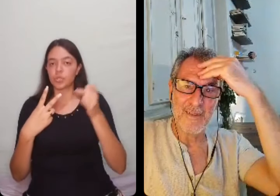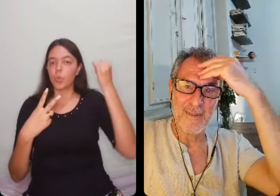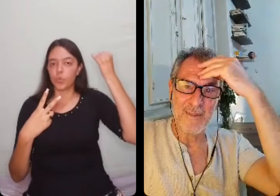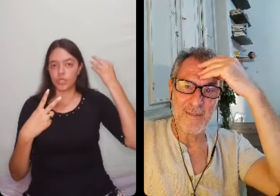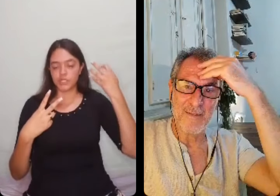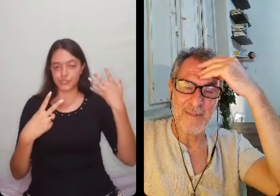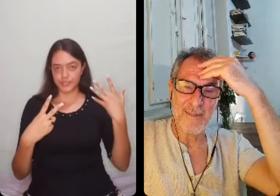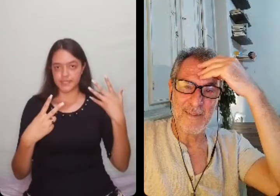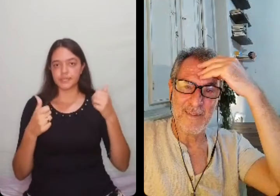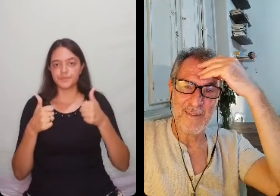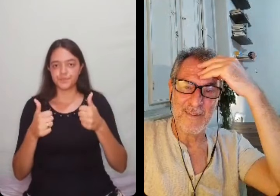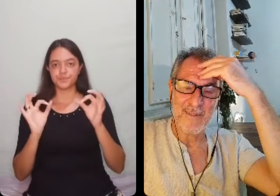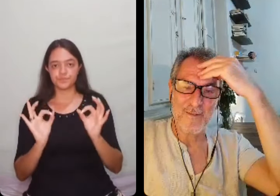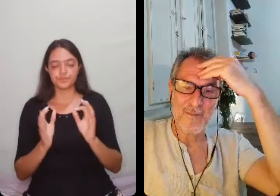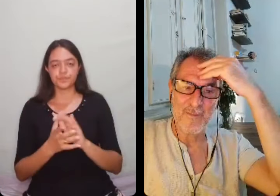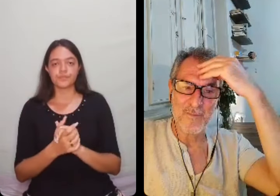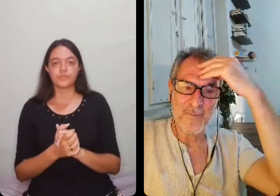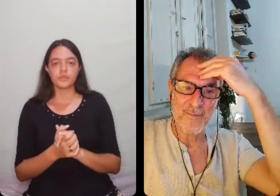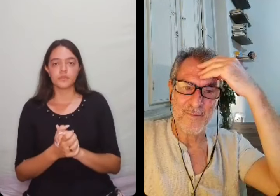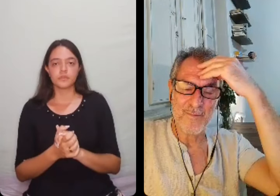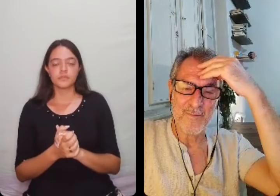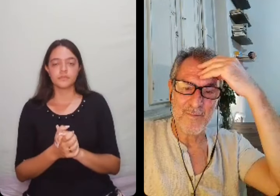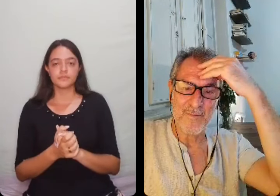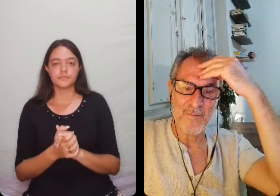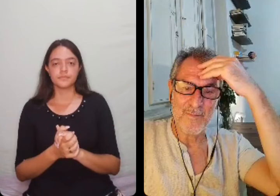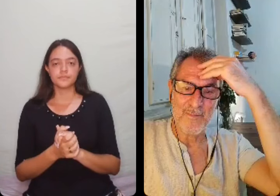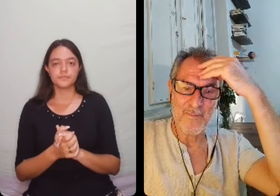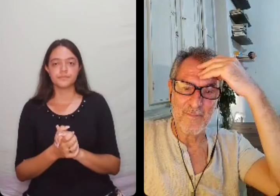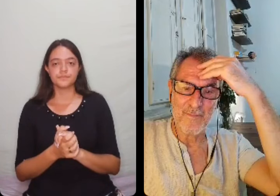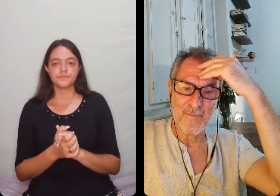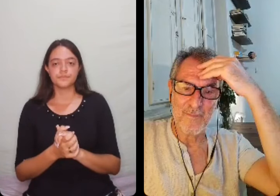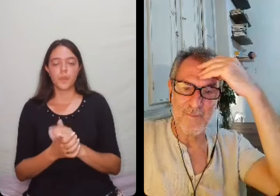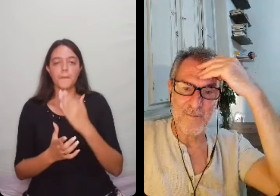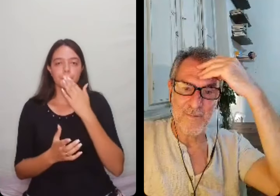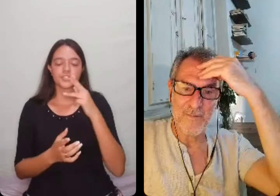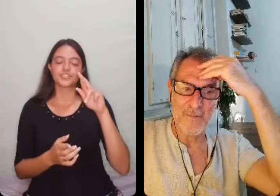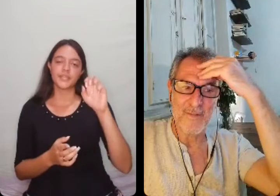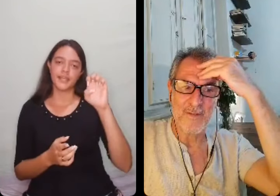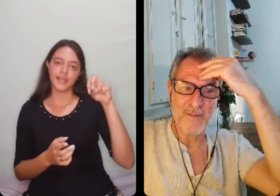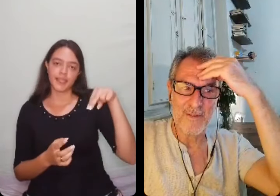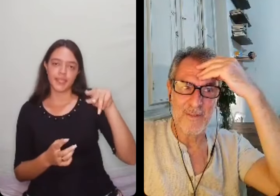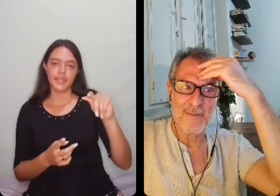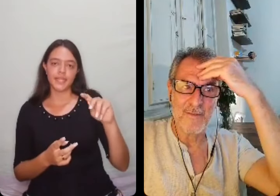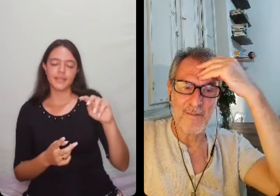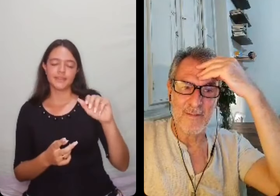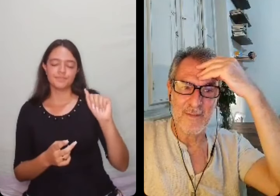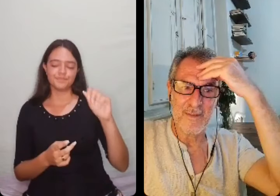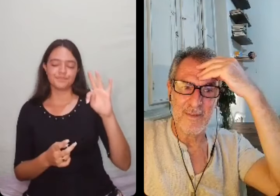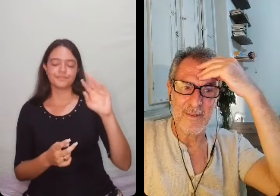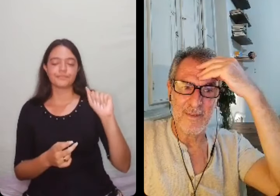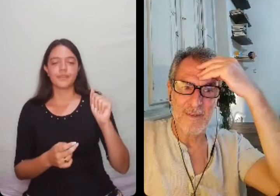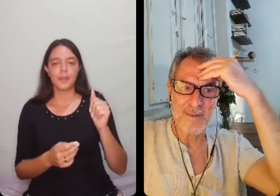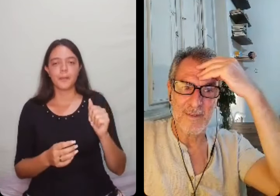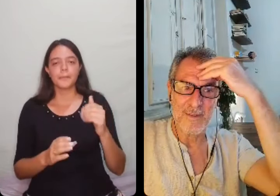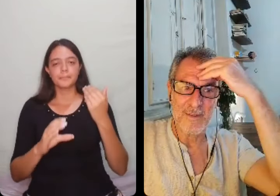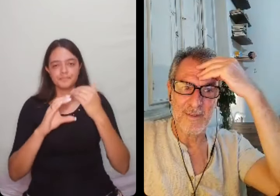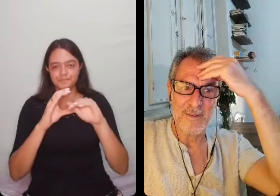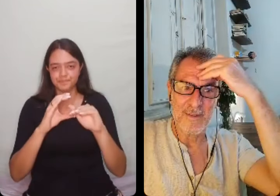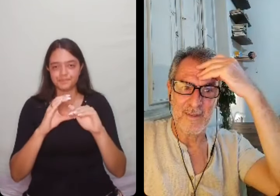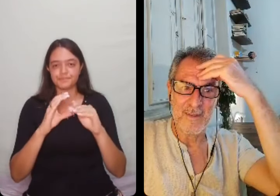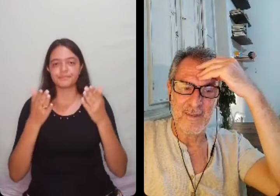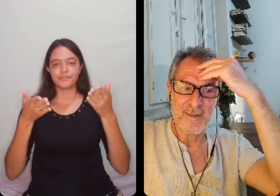pedir pra Renata postar aqui as oficinas e a palestra do